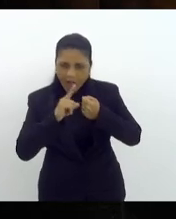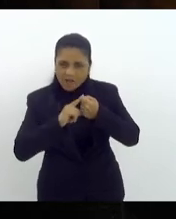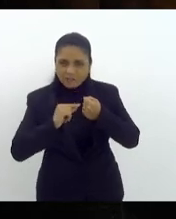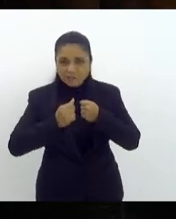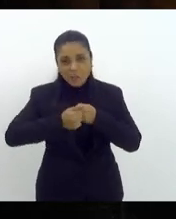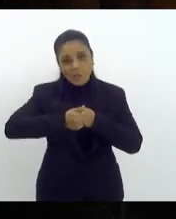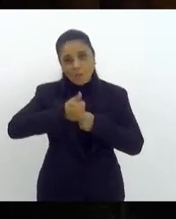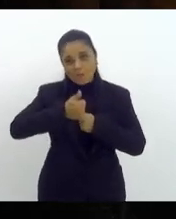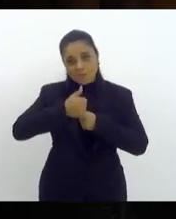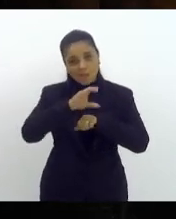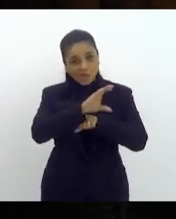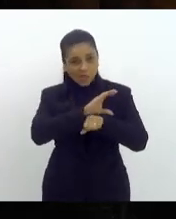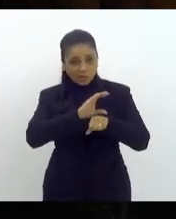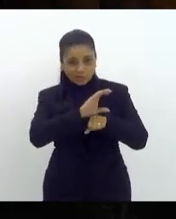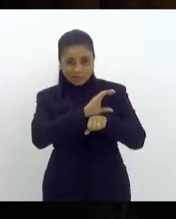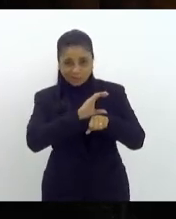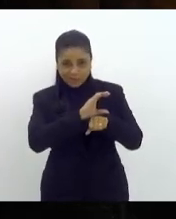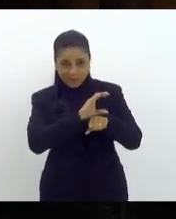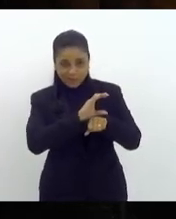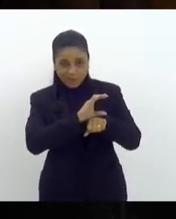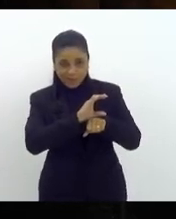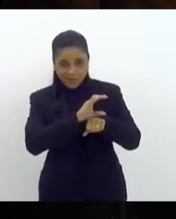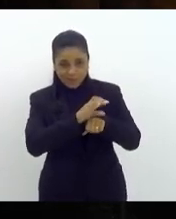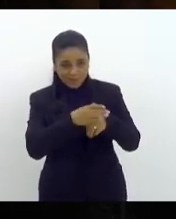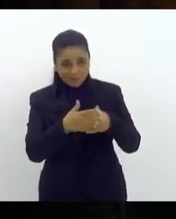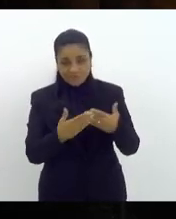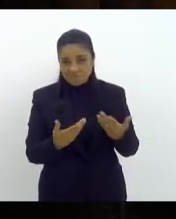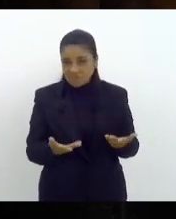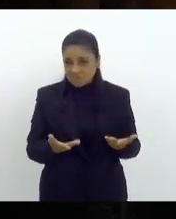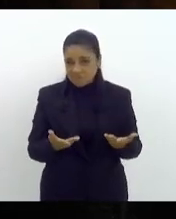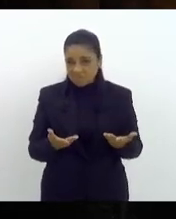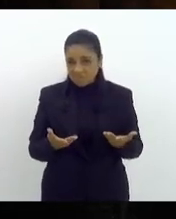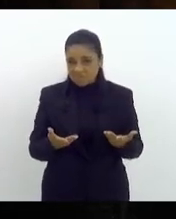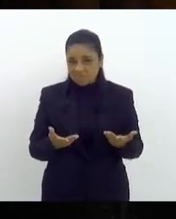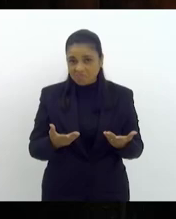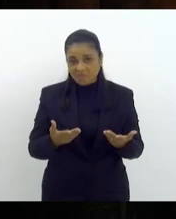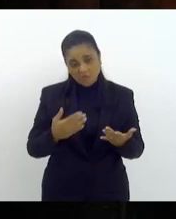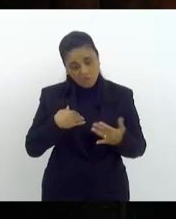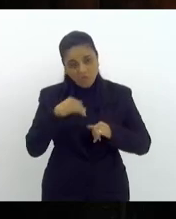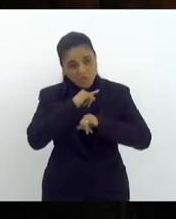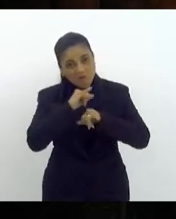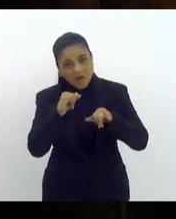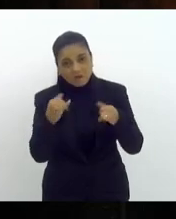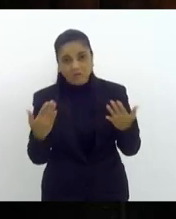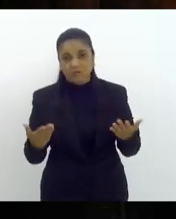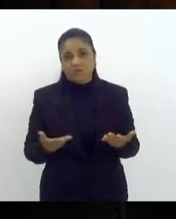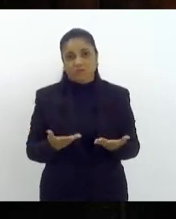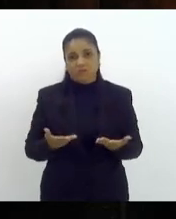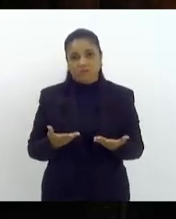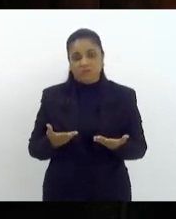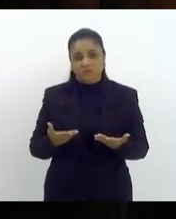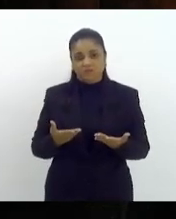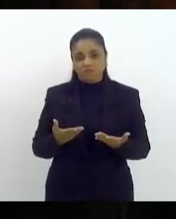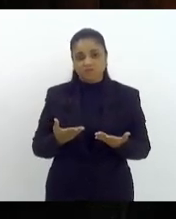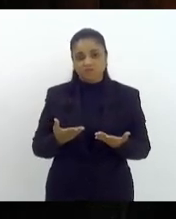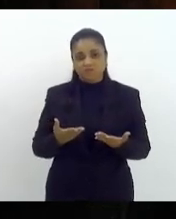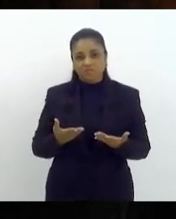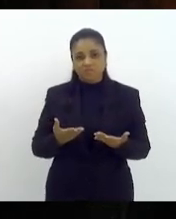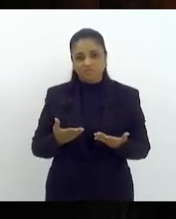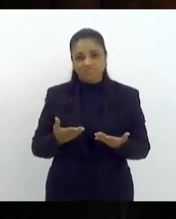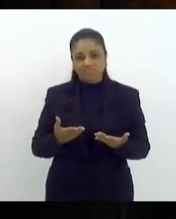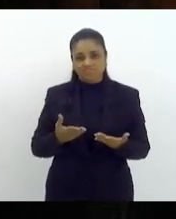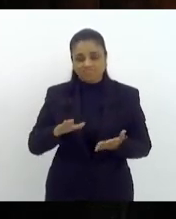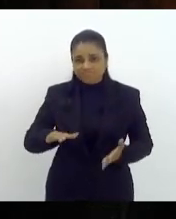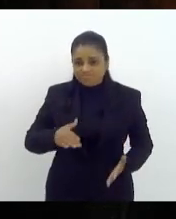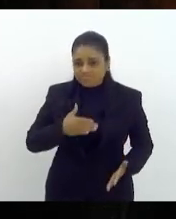Constituição Federal então é disso que nós estamos falando nós estamos à beira de um